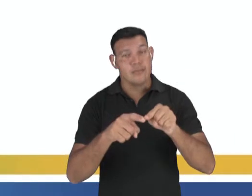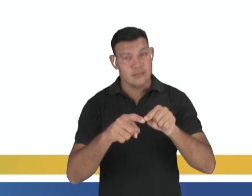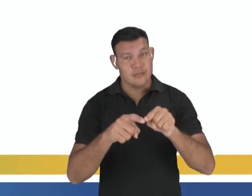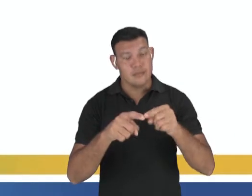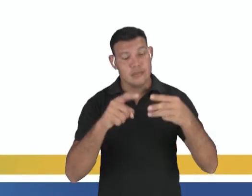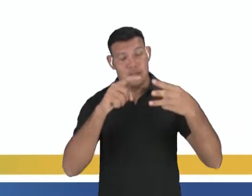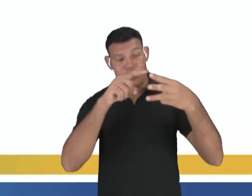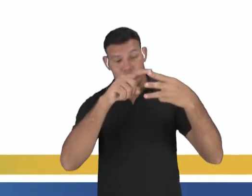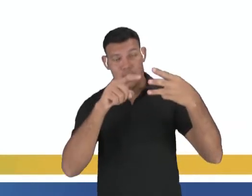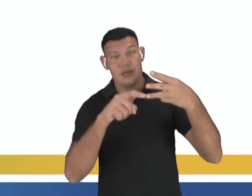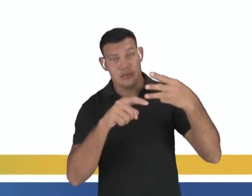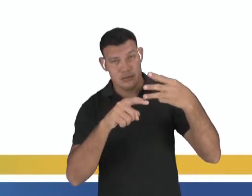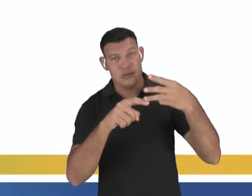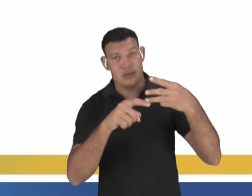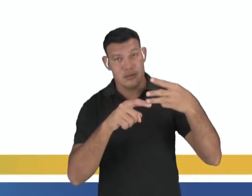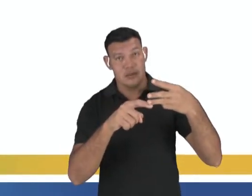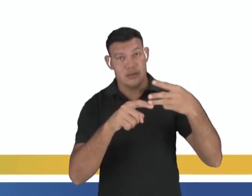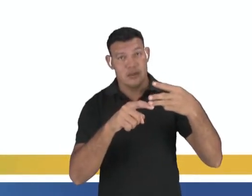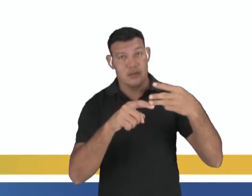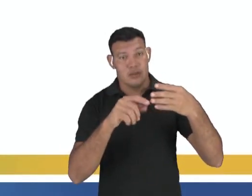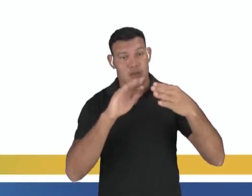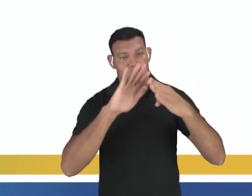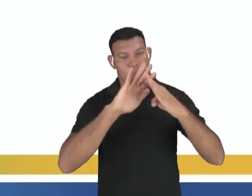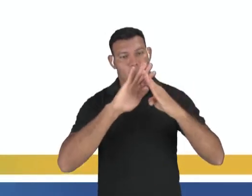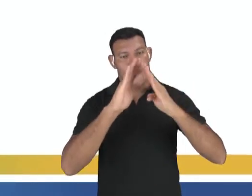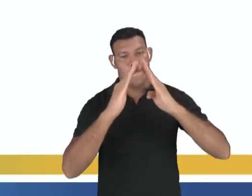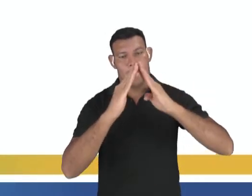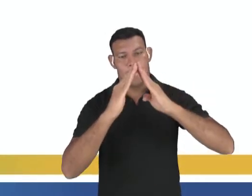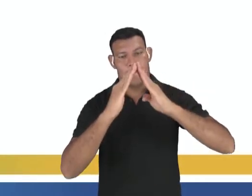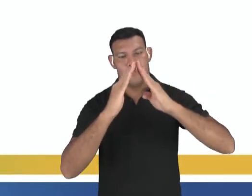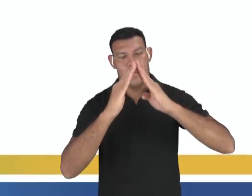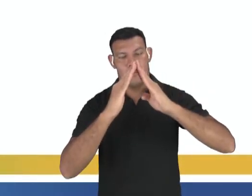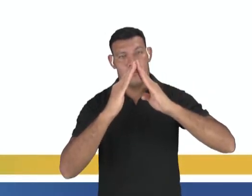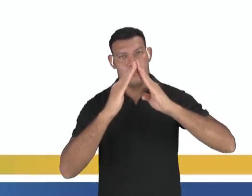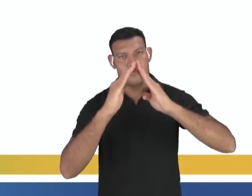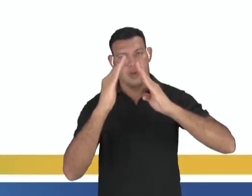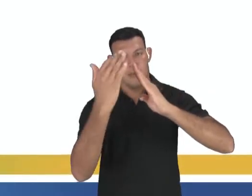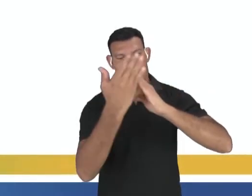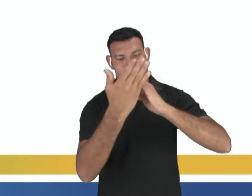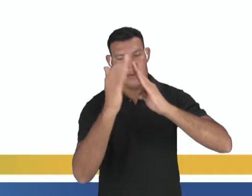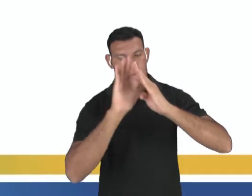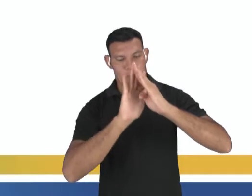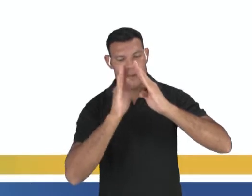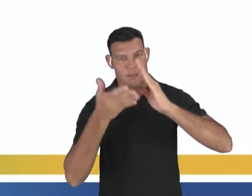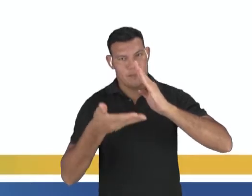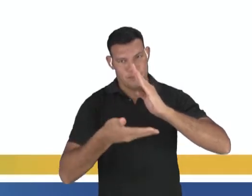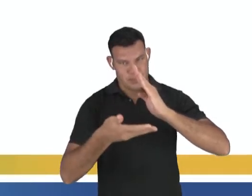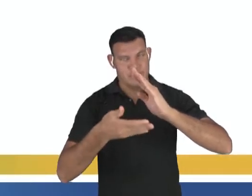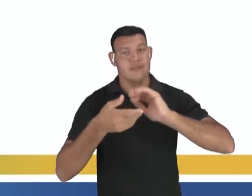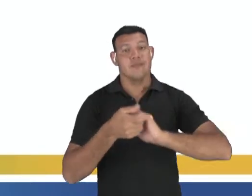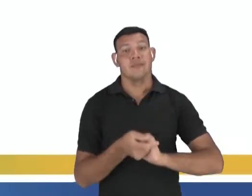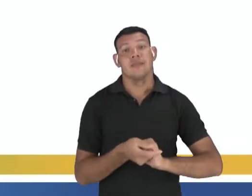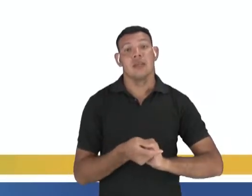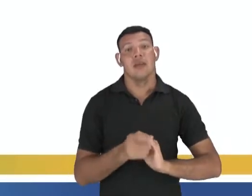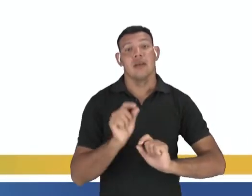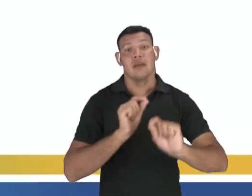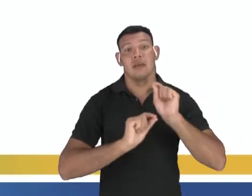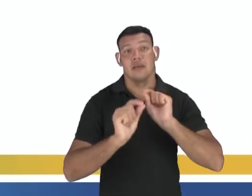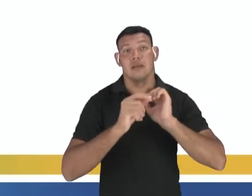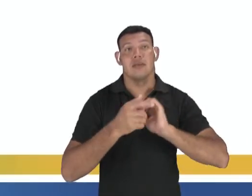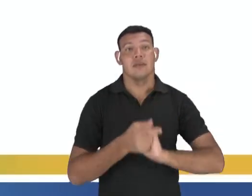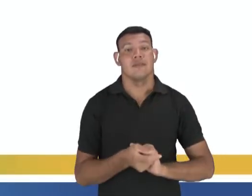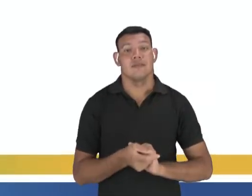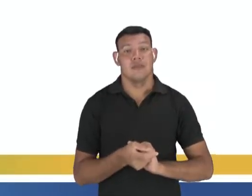lados, três ângulos internos e três vértices. Os lados são justamente esses segmentos de retas,